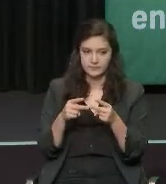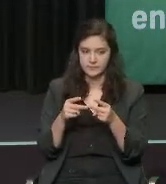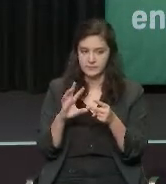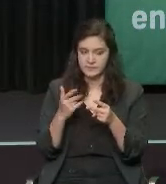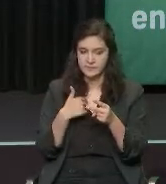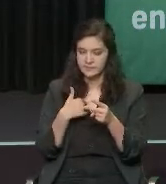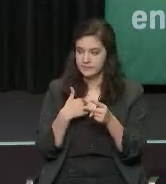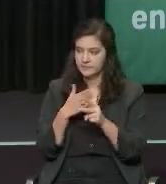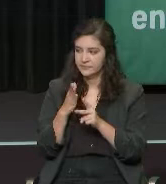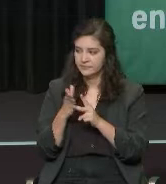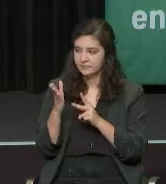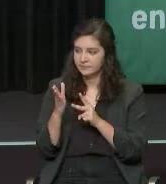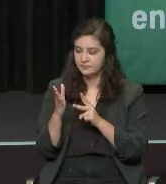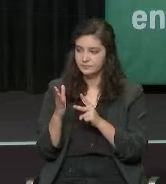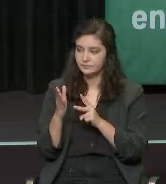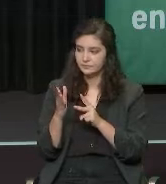ano 2019.